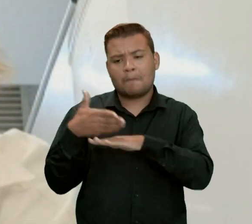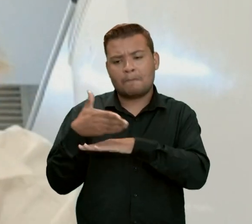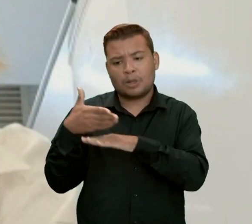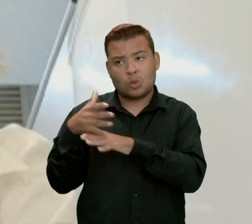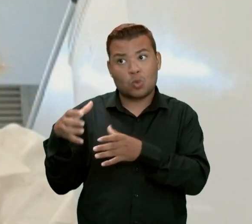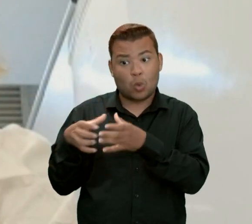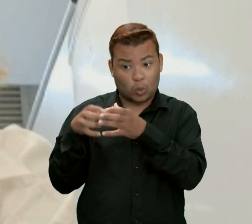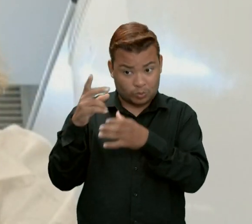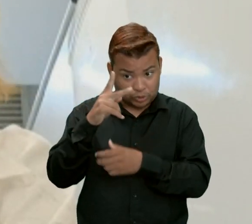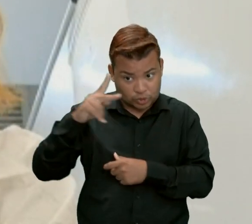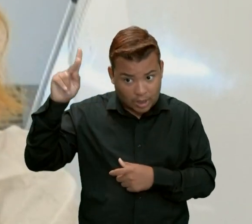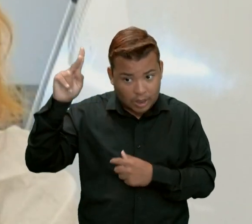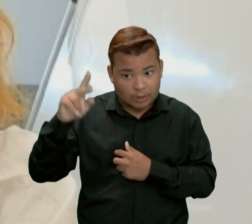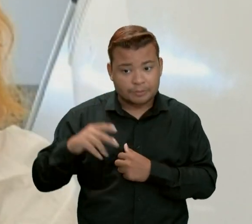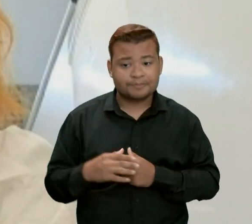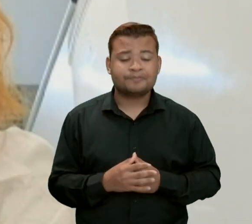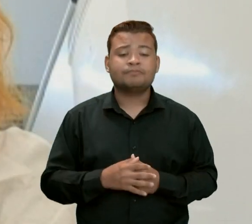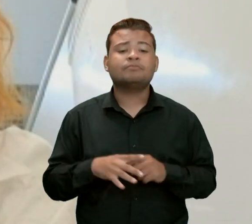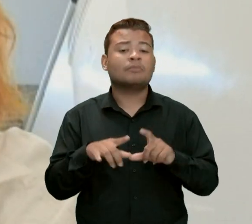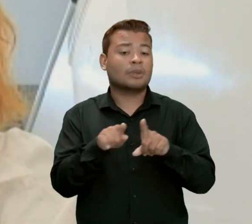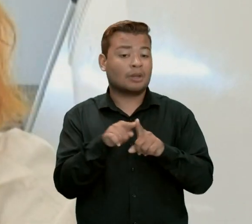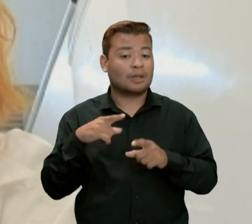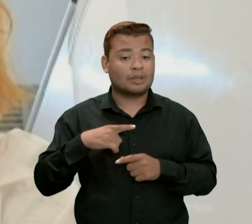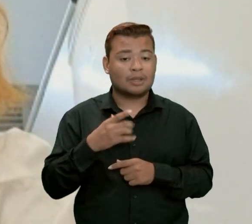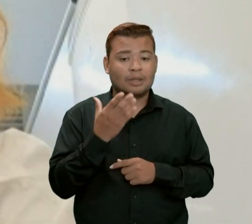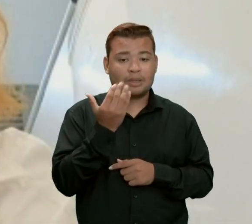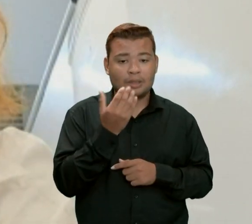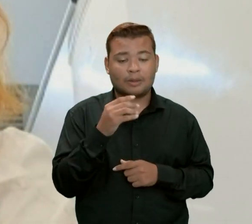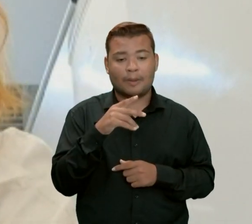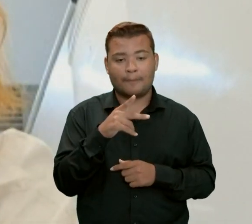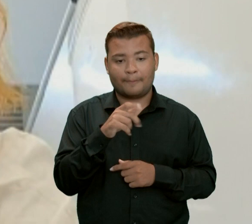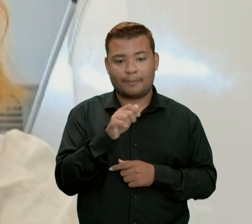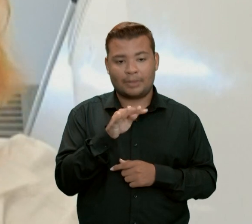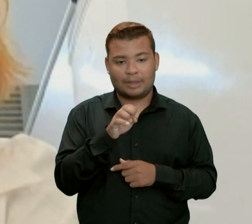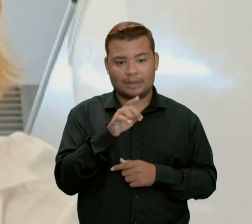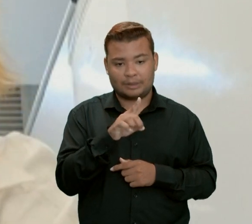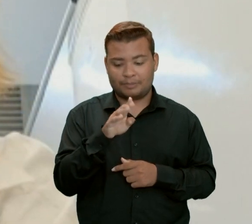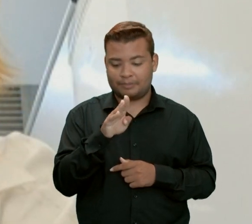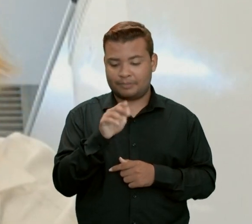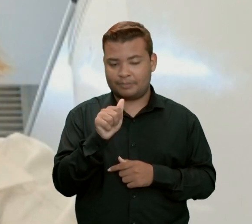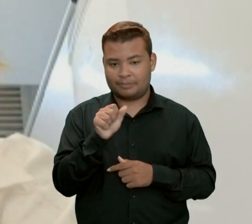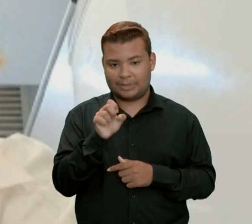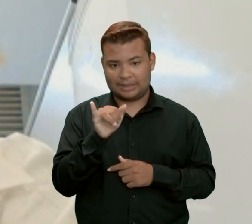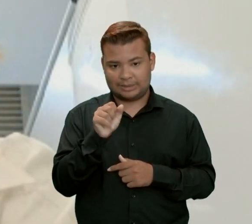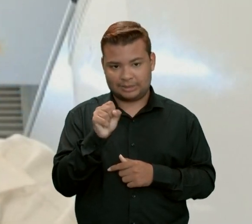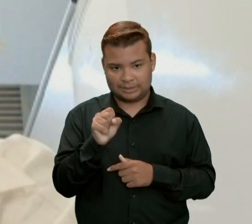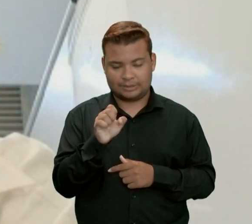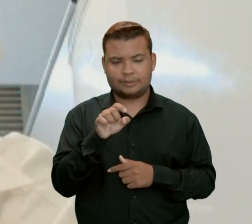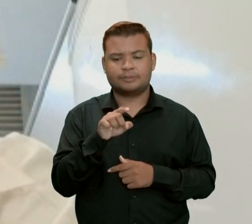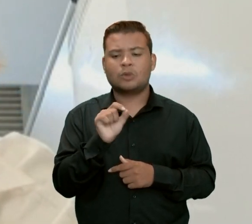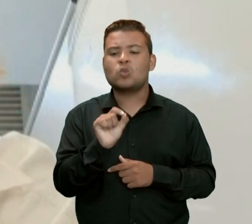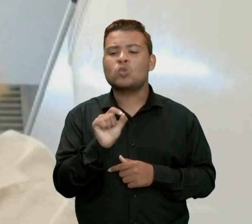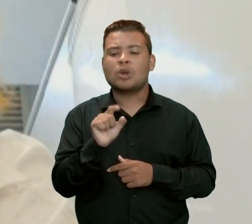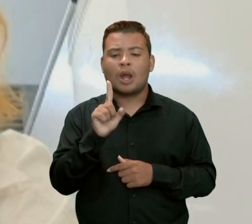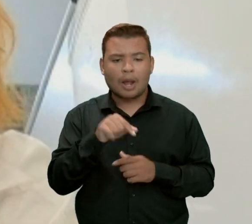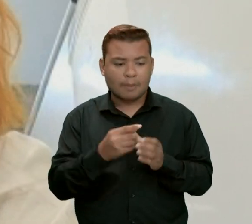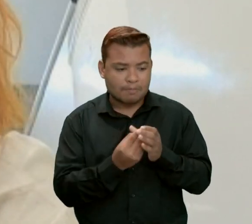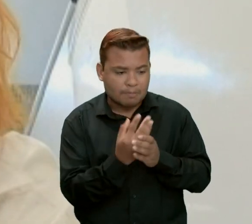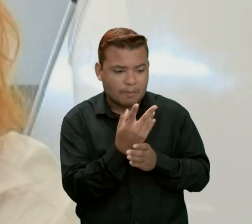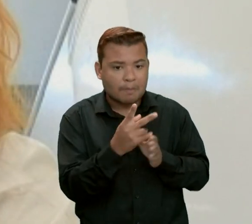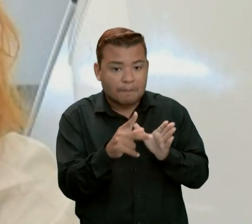de lá. A gente tem também os alimentos plant-based, baseados em planta, né? Então, a gente tem, por exemplo,